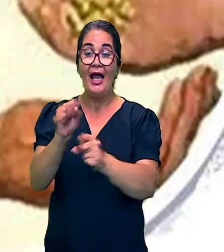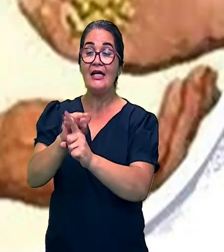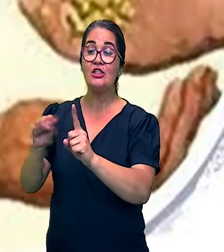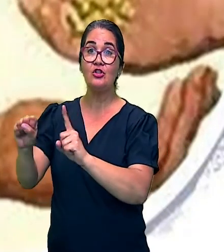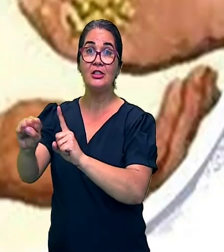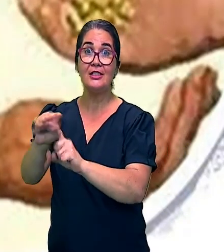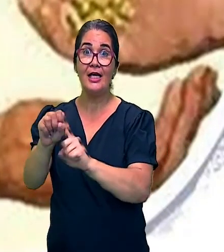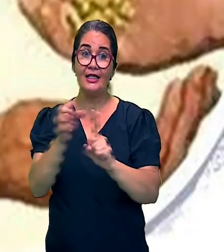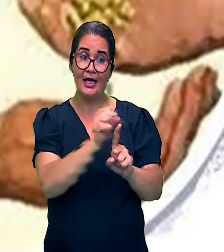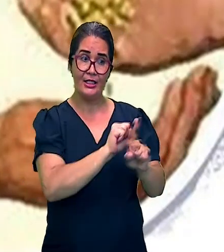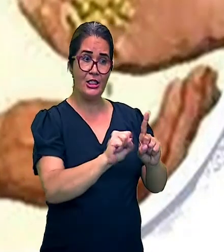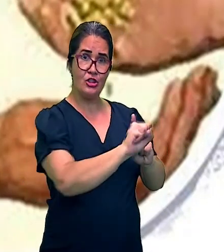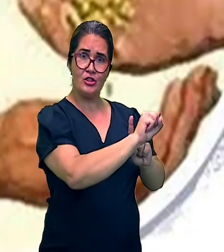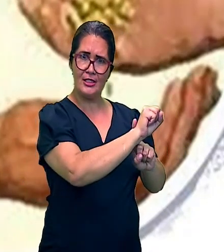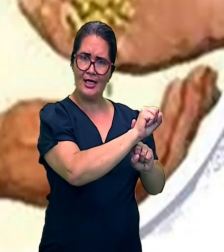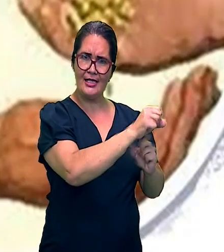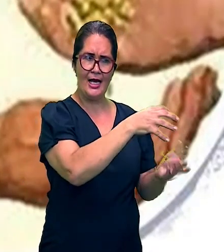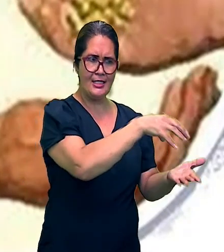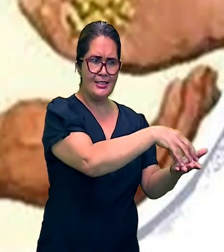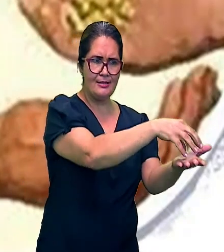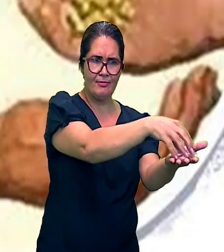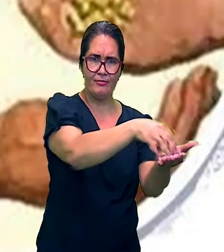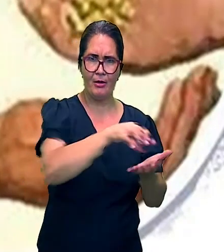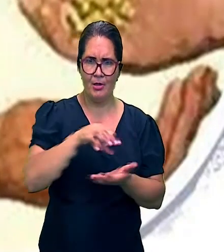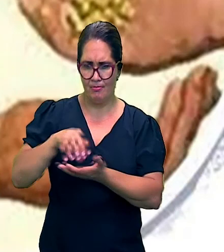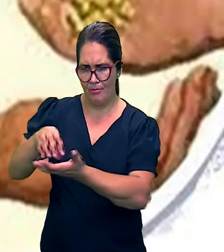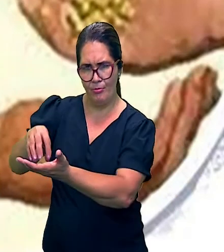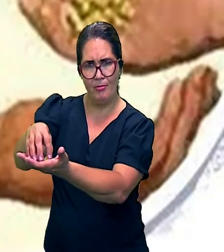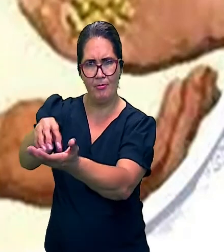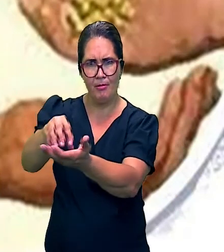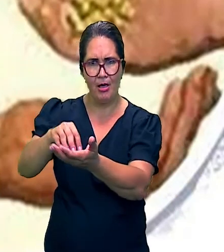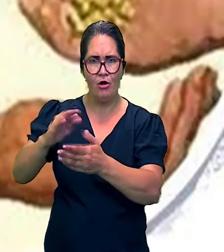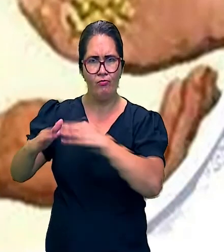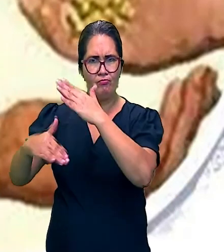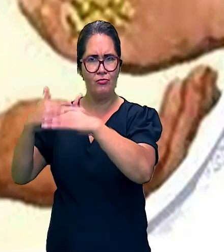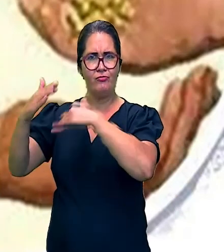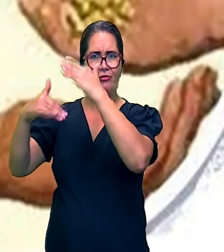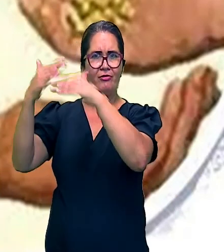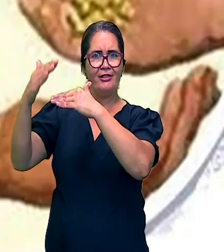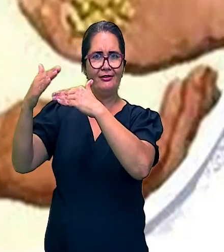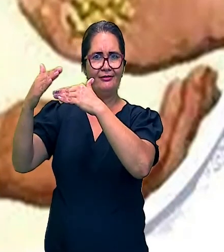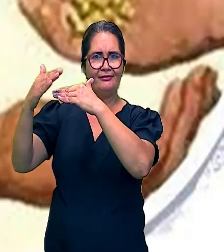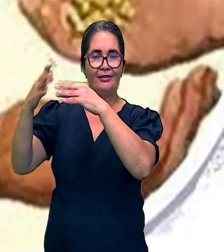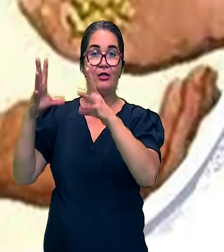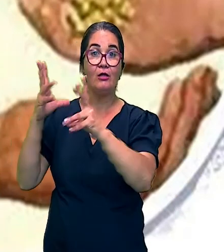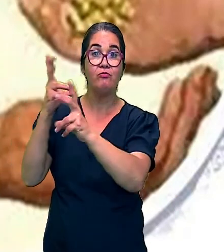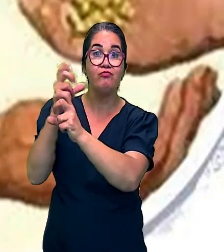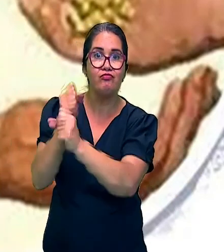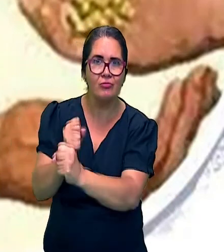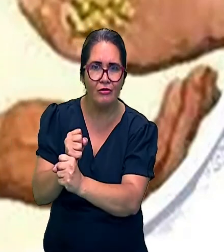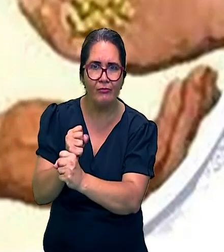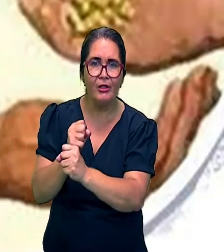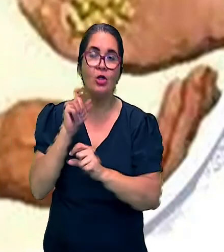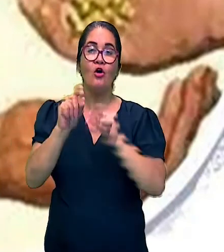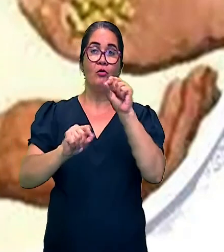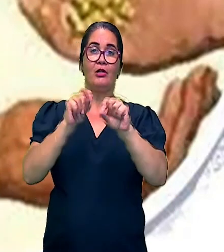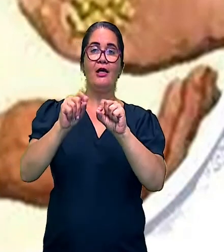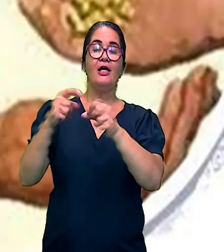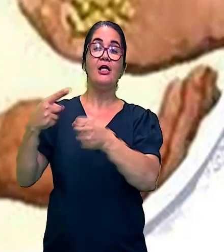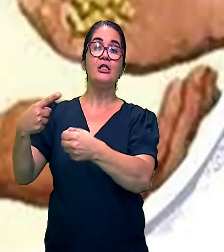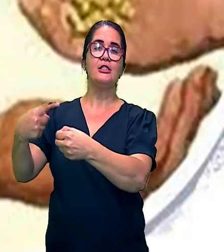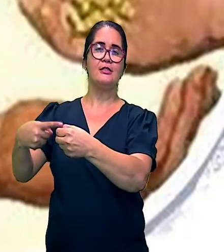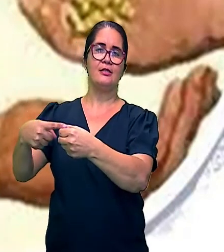as uniões de aldeias que formaram as cidades. Descobertas importantes deste período são o uso